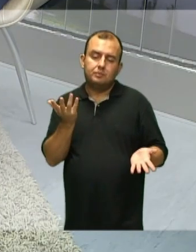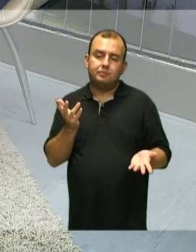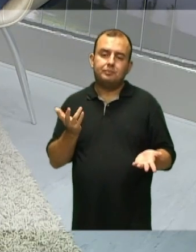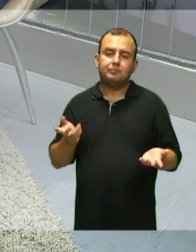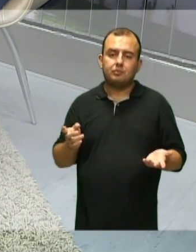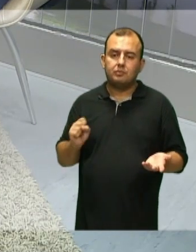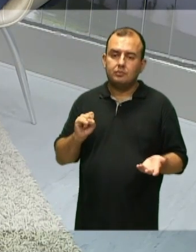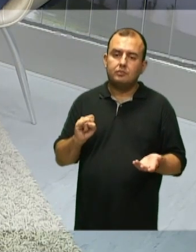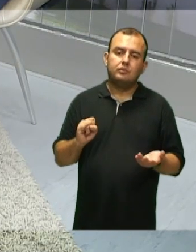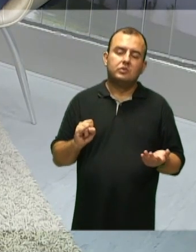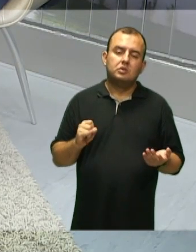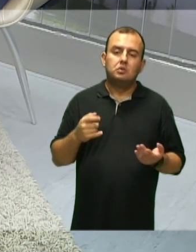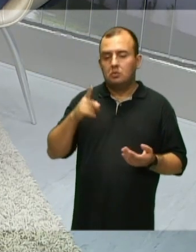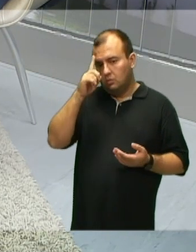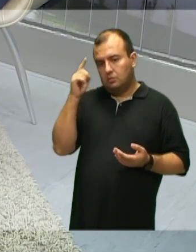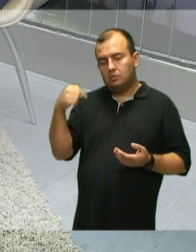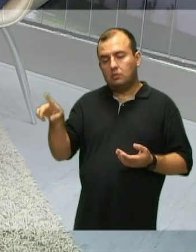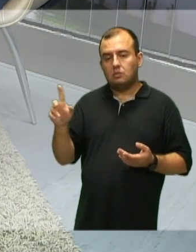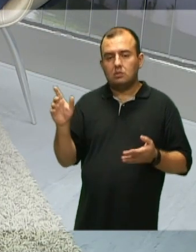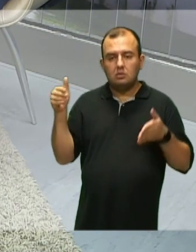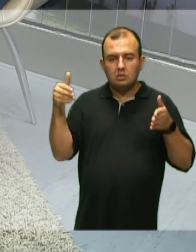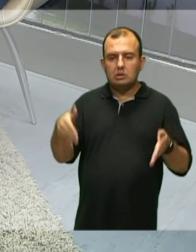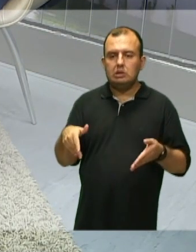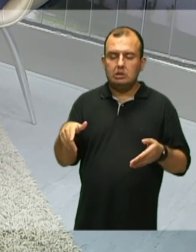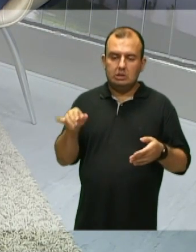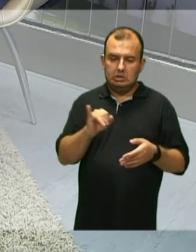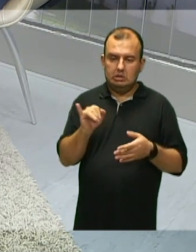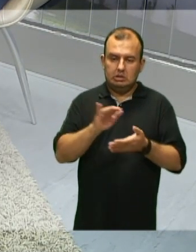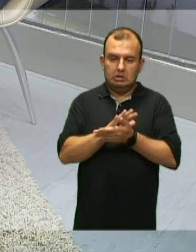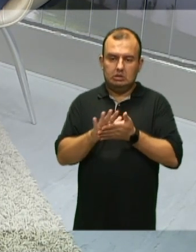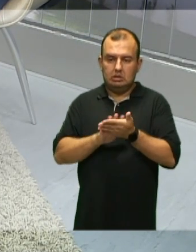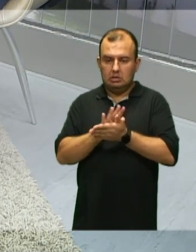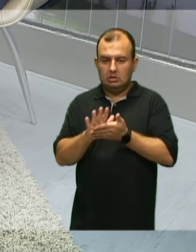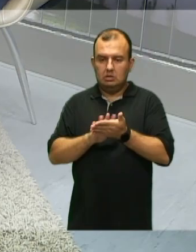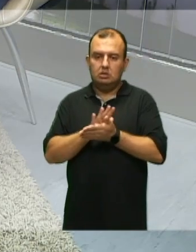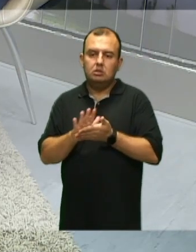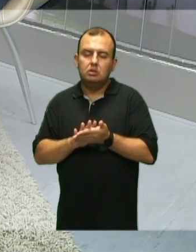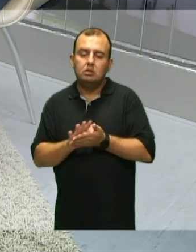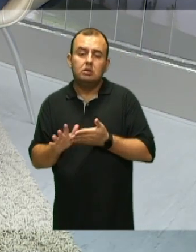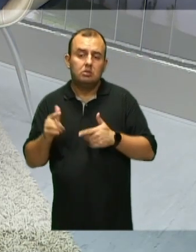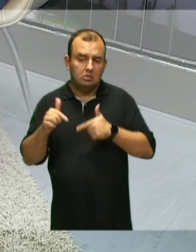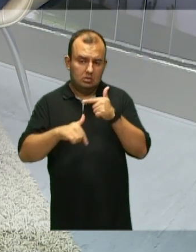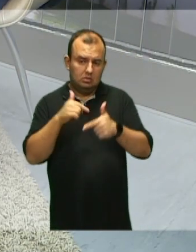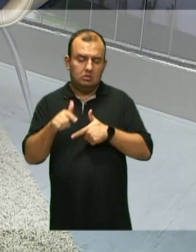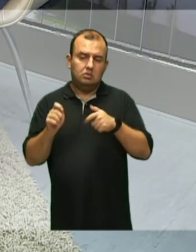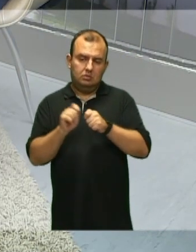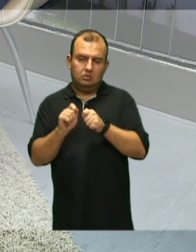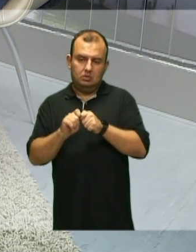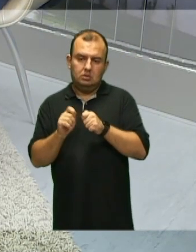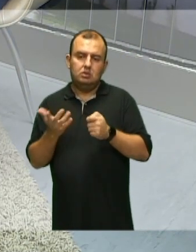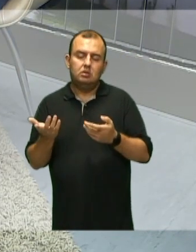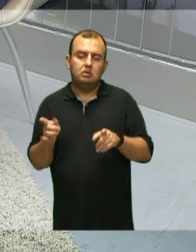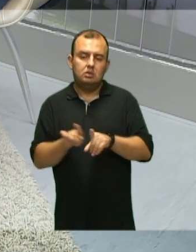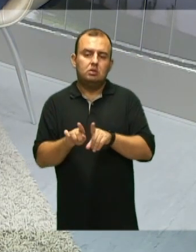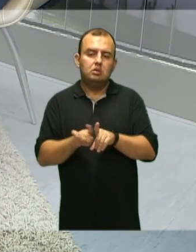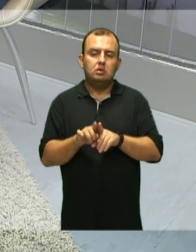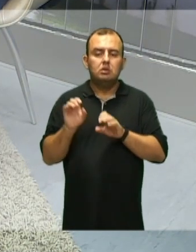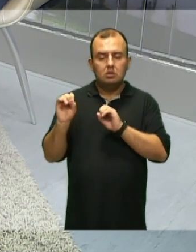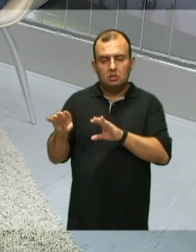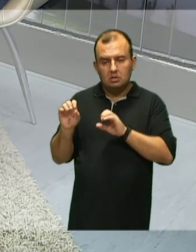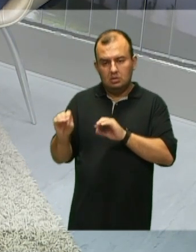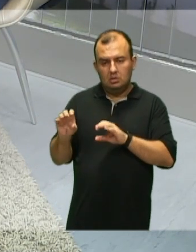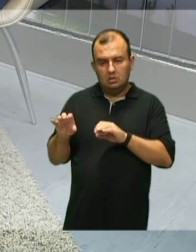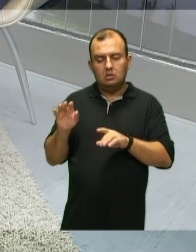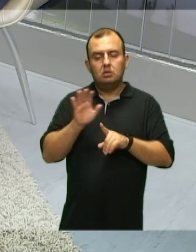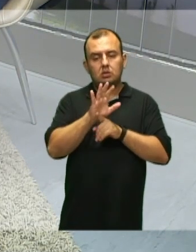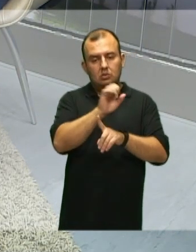ah exportar Então não vai chegar ninguém T Jaí não é assim dessa forma né o trabalho tem que ser feito em raiz tem que ser feito também na na educação e na